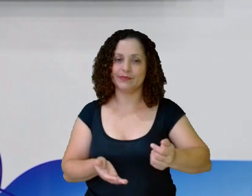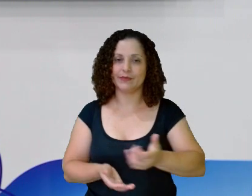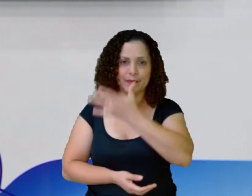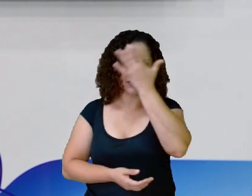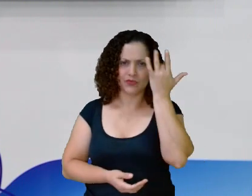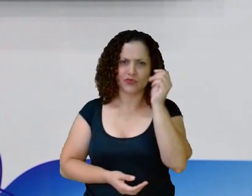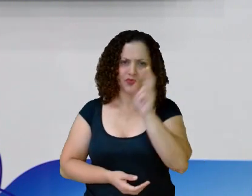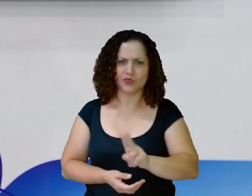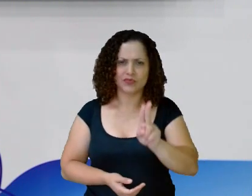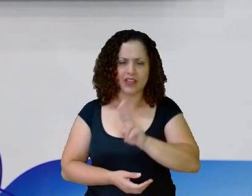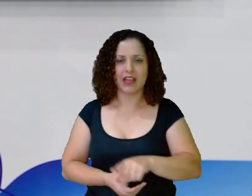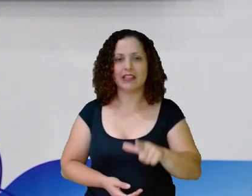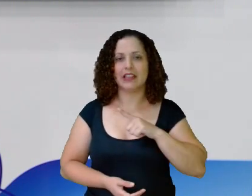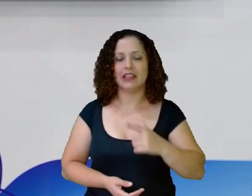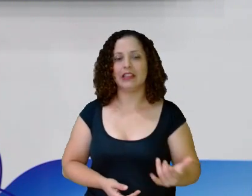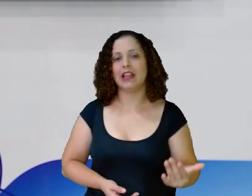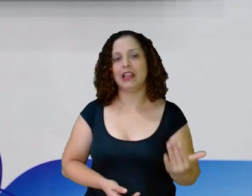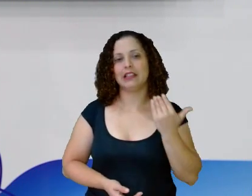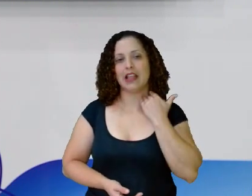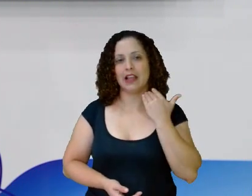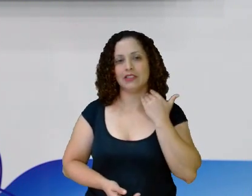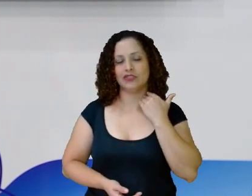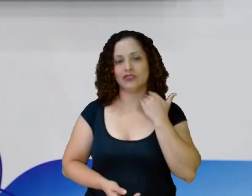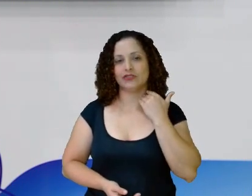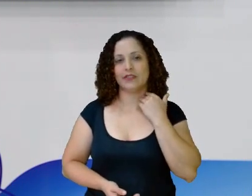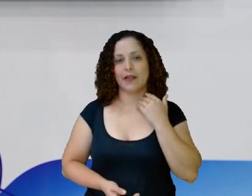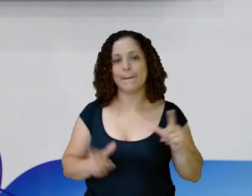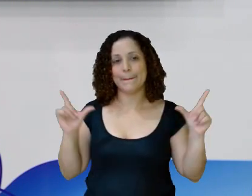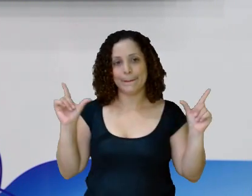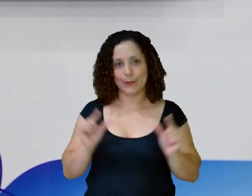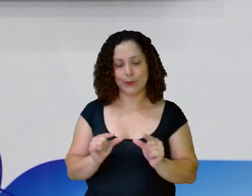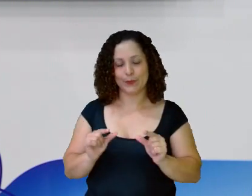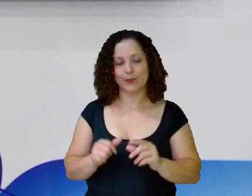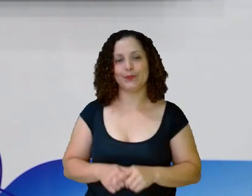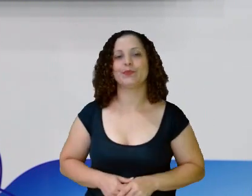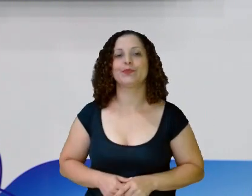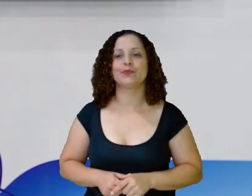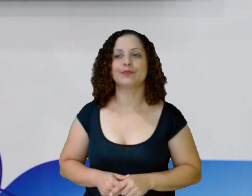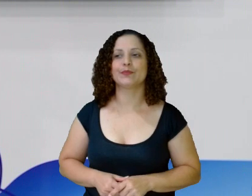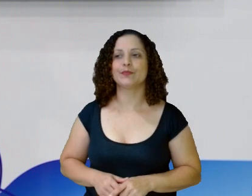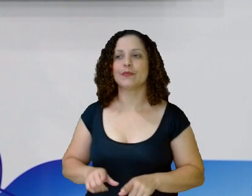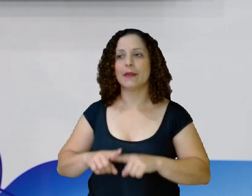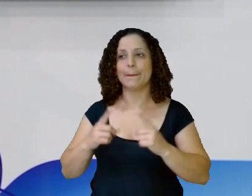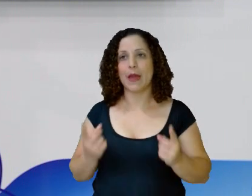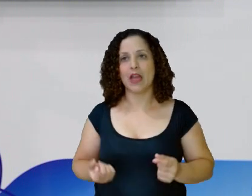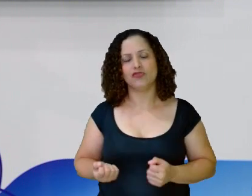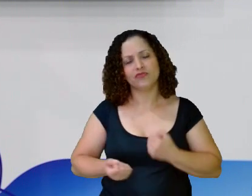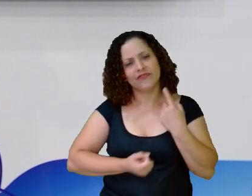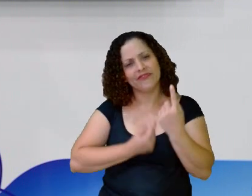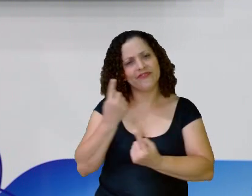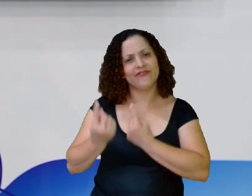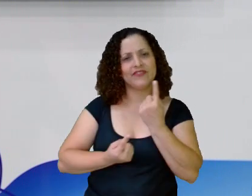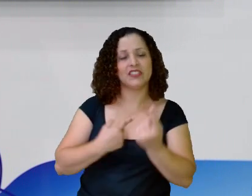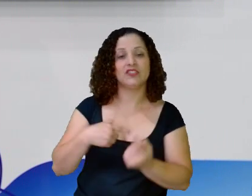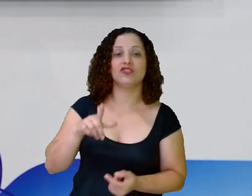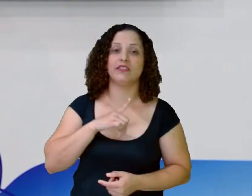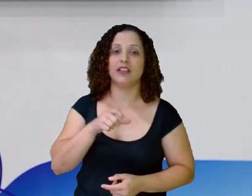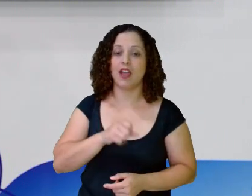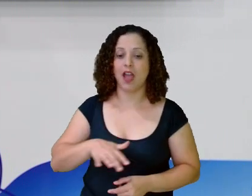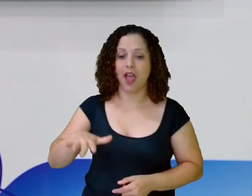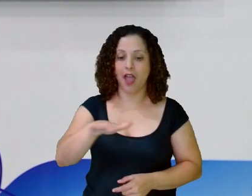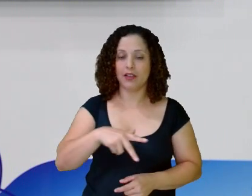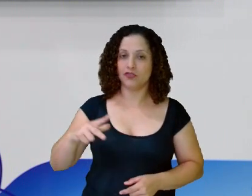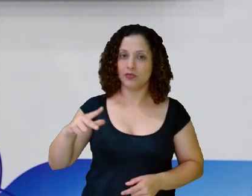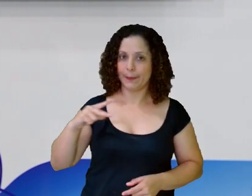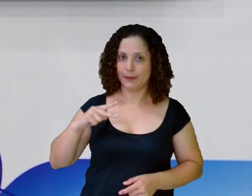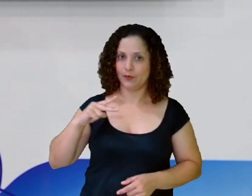pagam poucas taxas ou quase nenhuma taxa. Mas assim, em outras situações, existem os espaços privados,